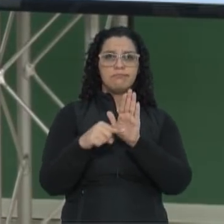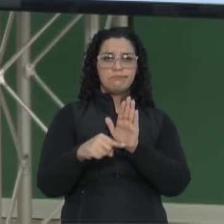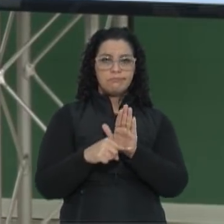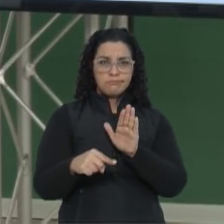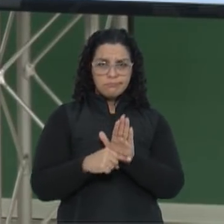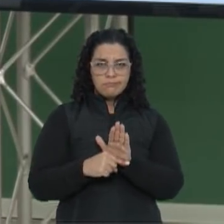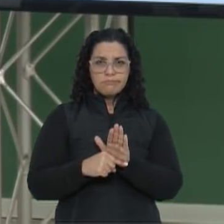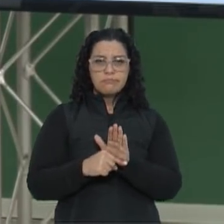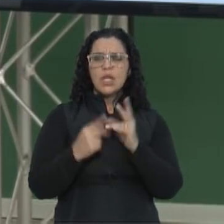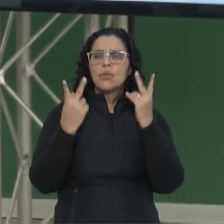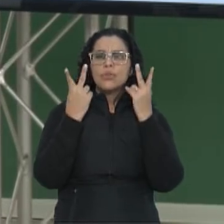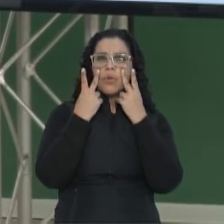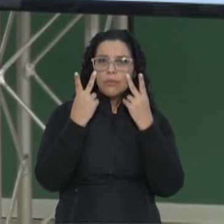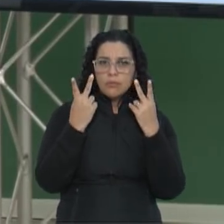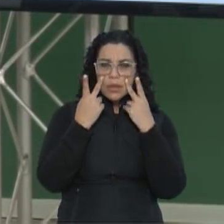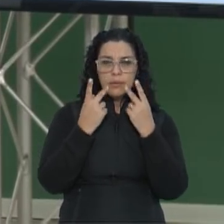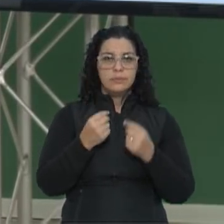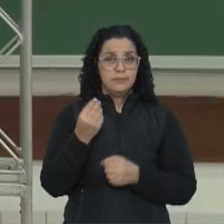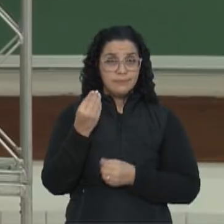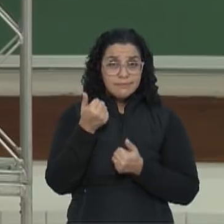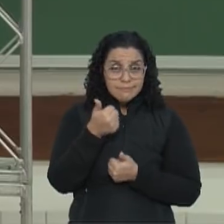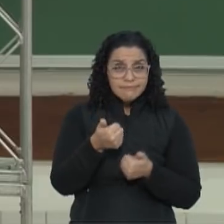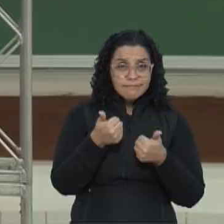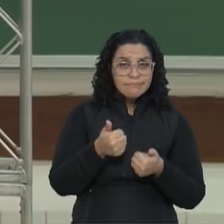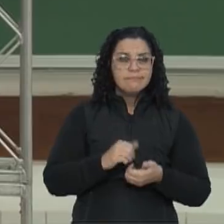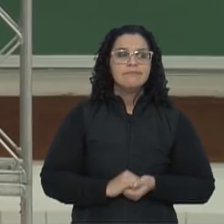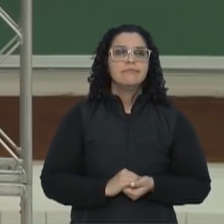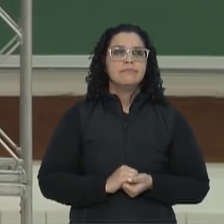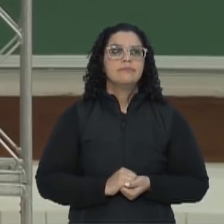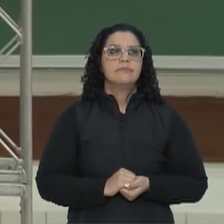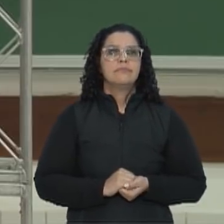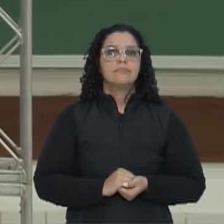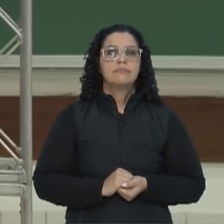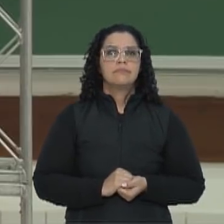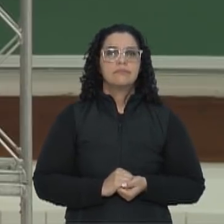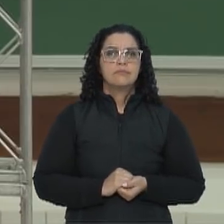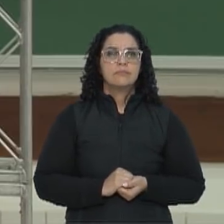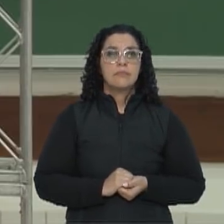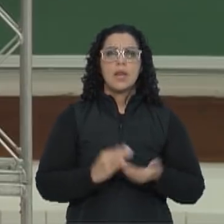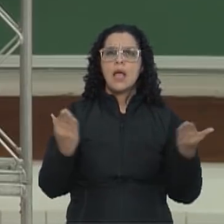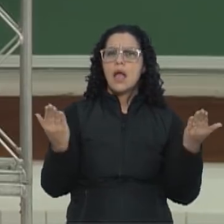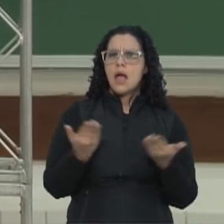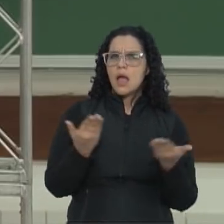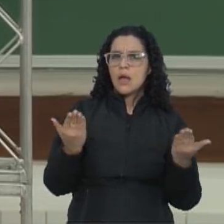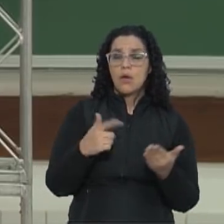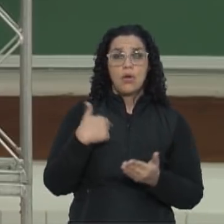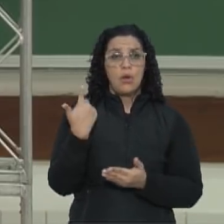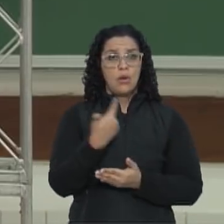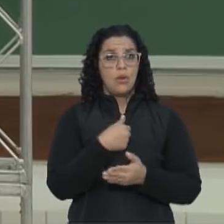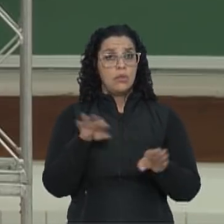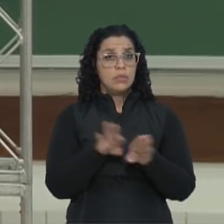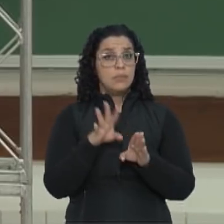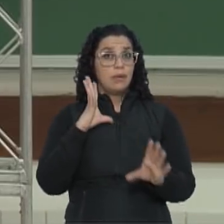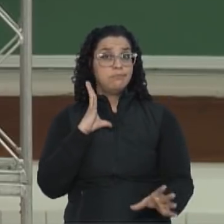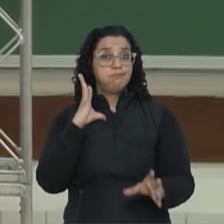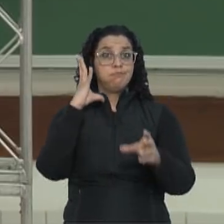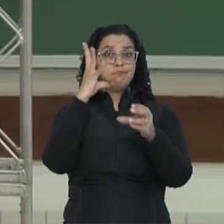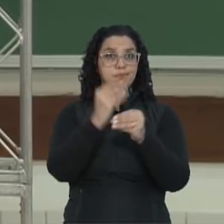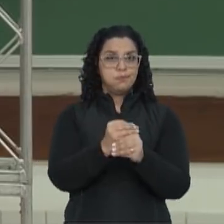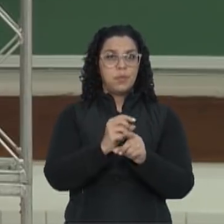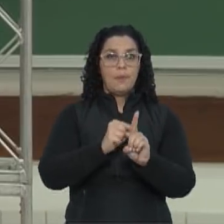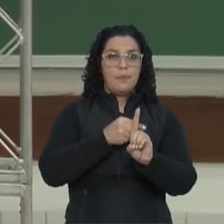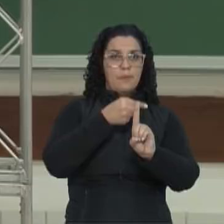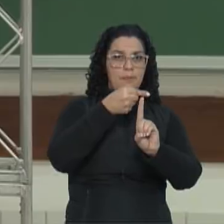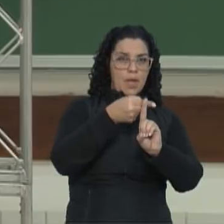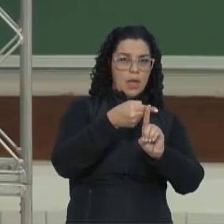subtração normalmente. Tudo bem, pessoal? Muito bem. Com isso, a gente retomou essa parte de